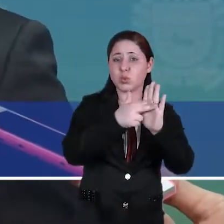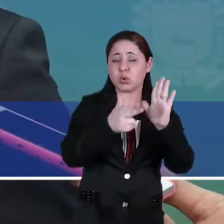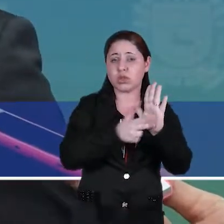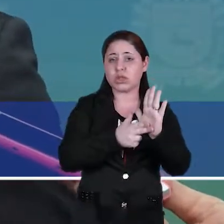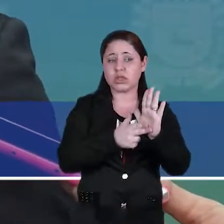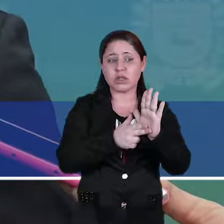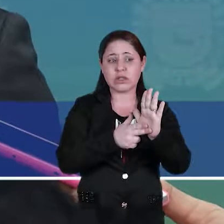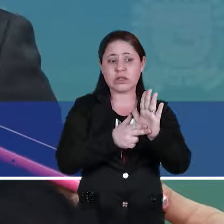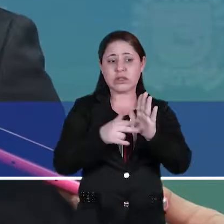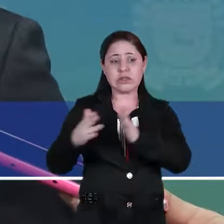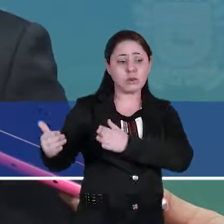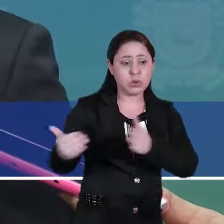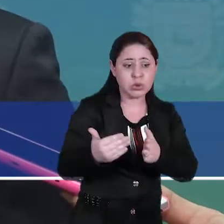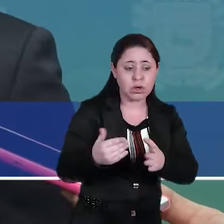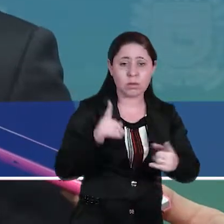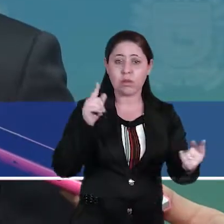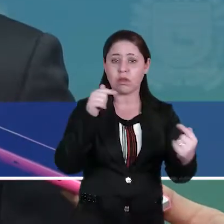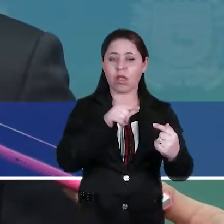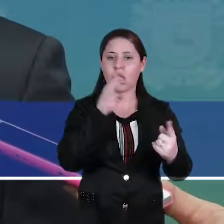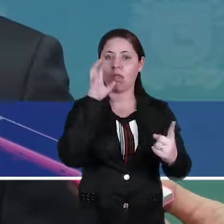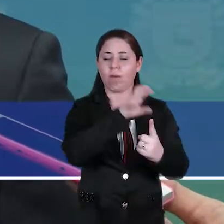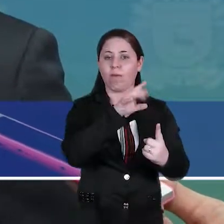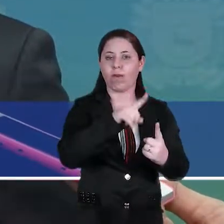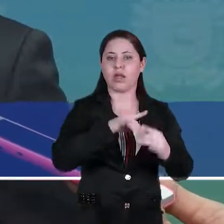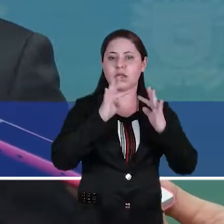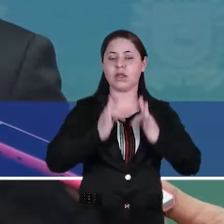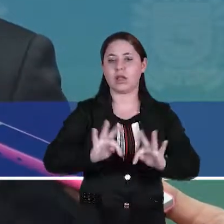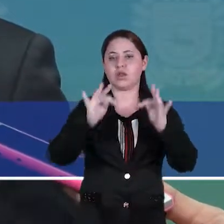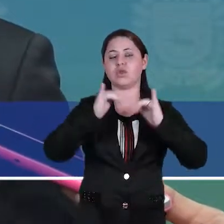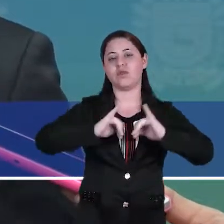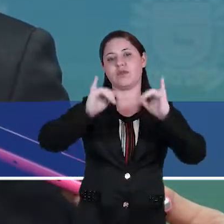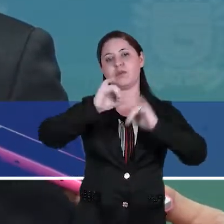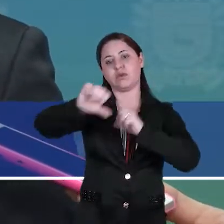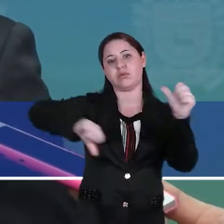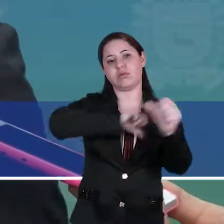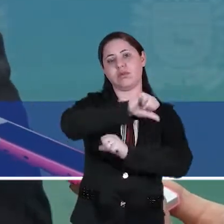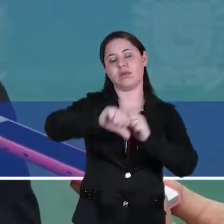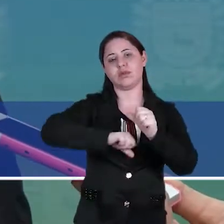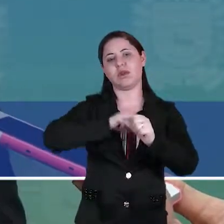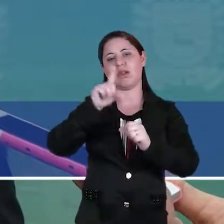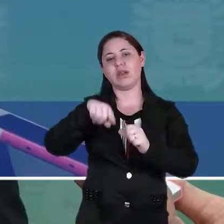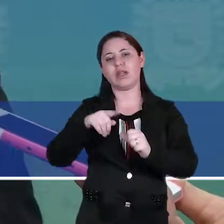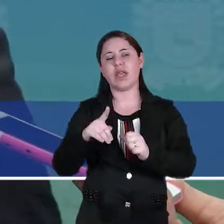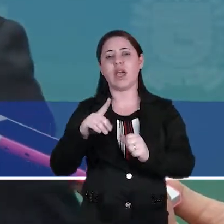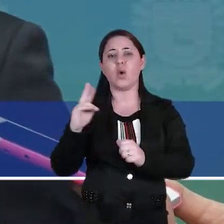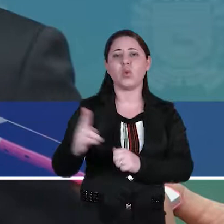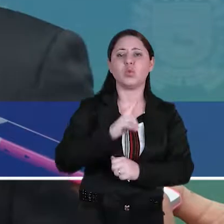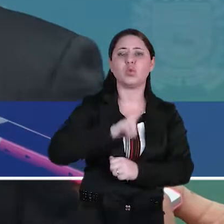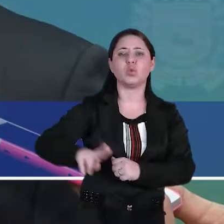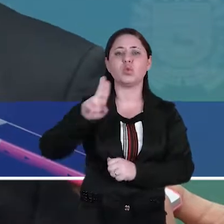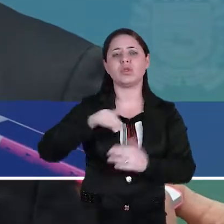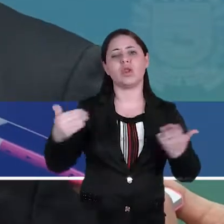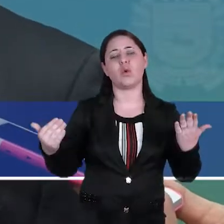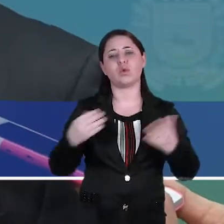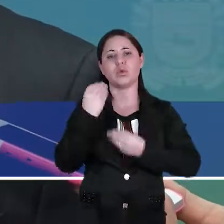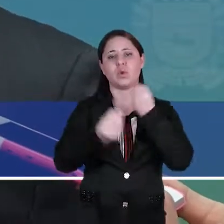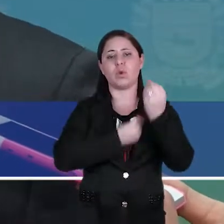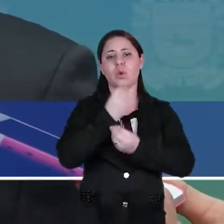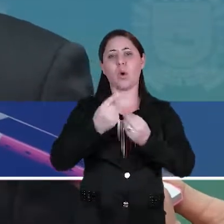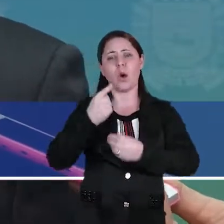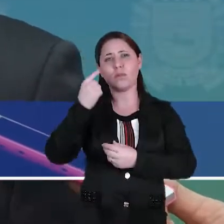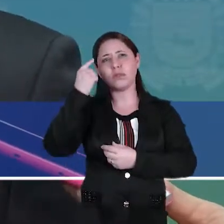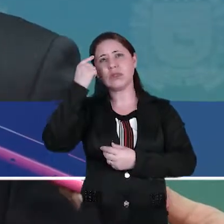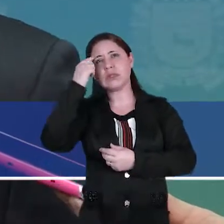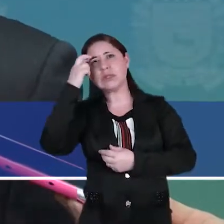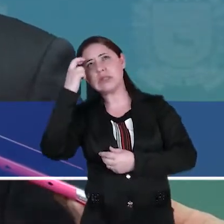tem normas que induzem o investimento naquilo que a gente chama de tecnologias de transformação digital, que são aquelas tecnologias que a gente tem ouvido falar